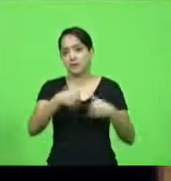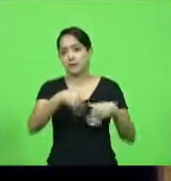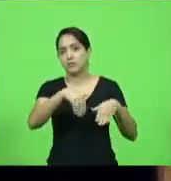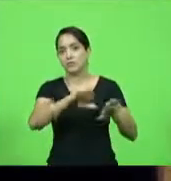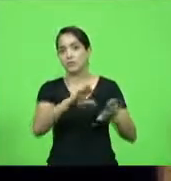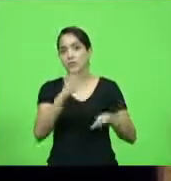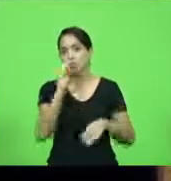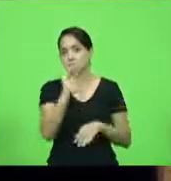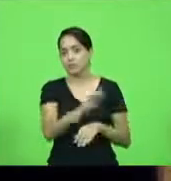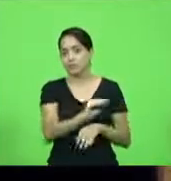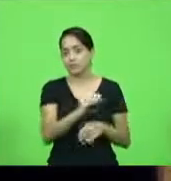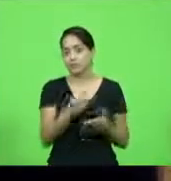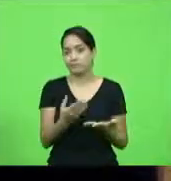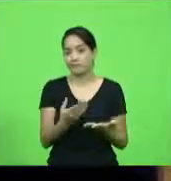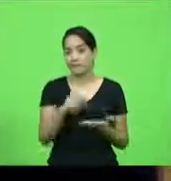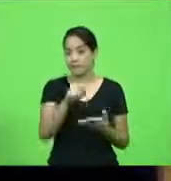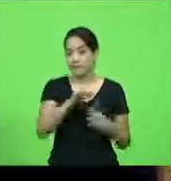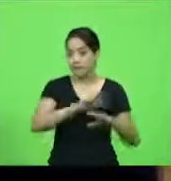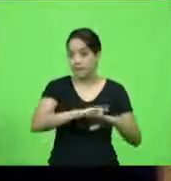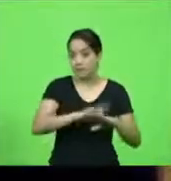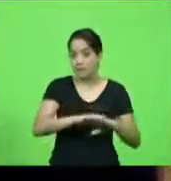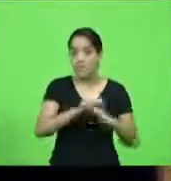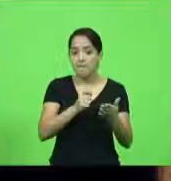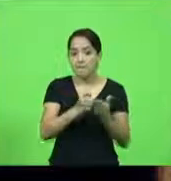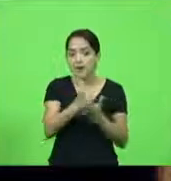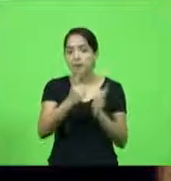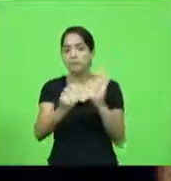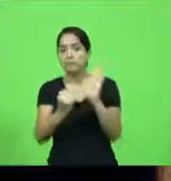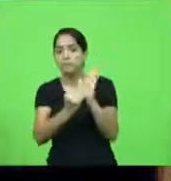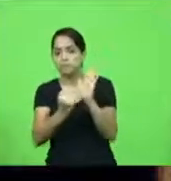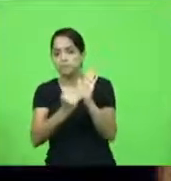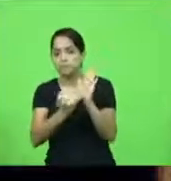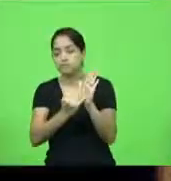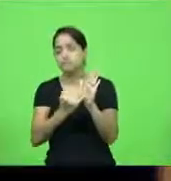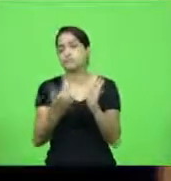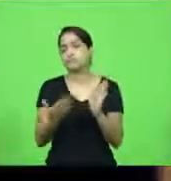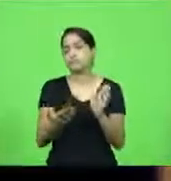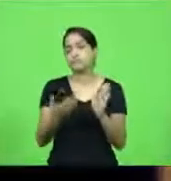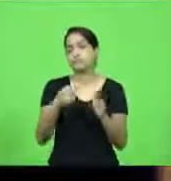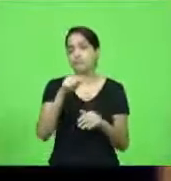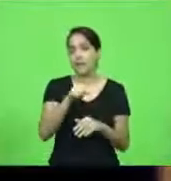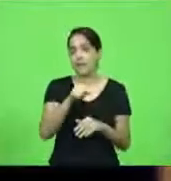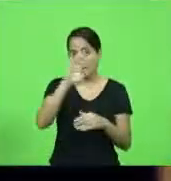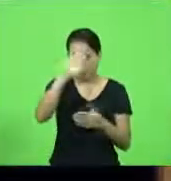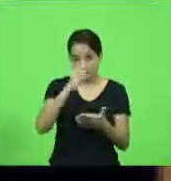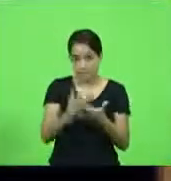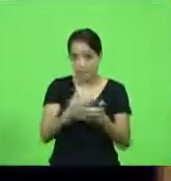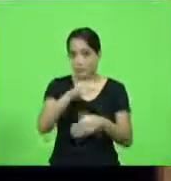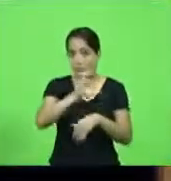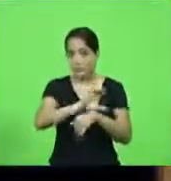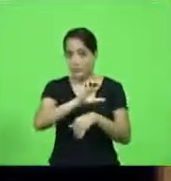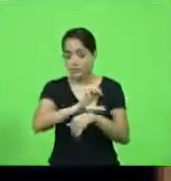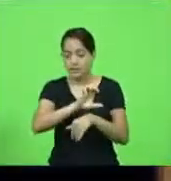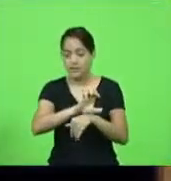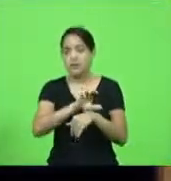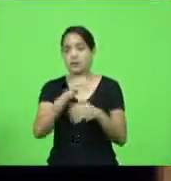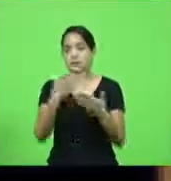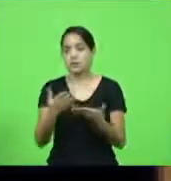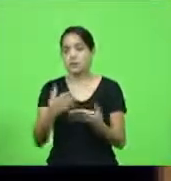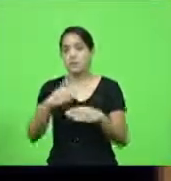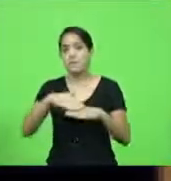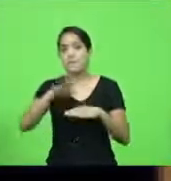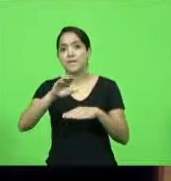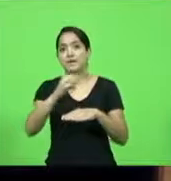é o pagador de impostos, o cidadão que acreditou no Estado de Santa Catarina, aquele que veio com esse saldo positivo de mais de